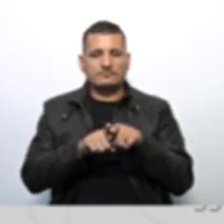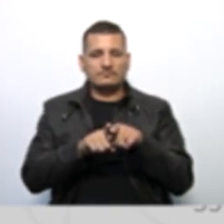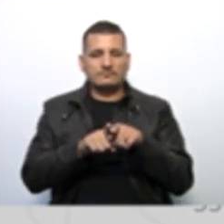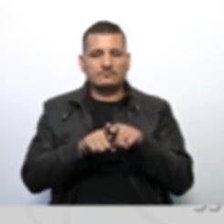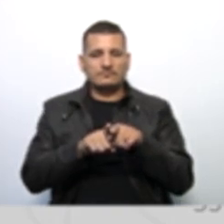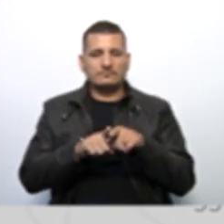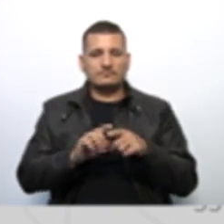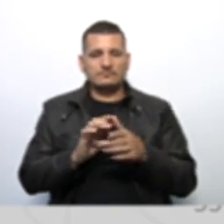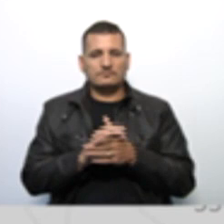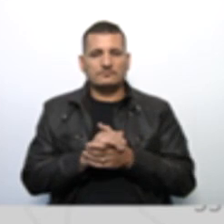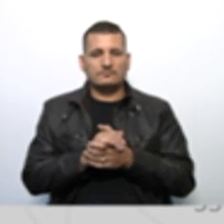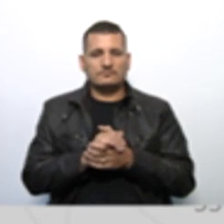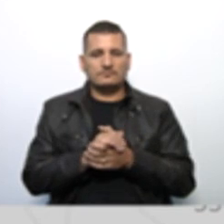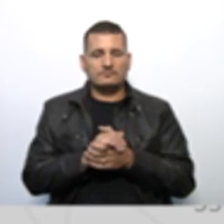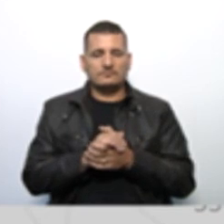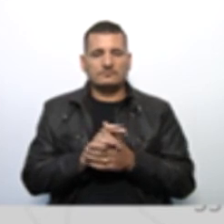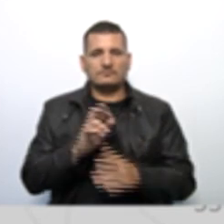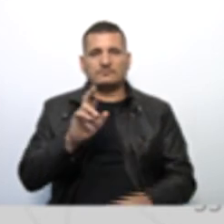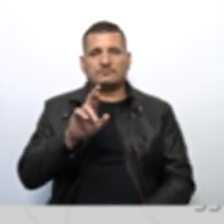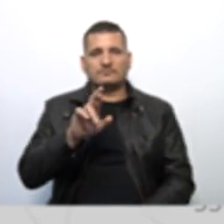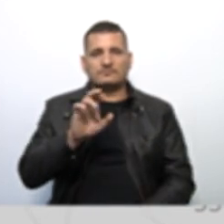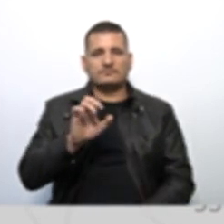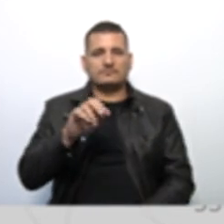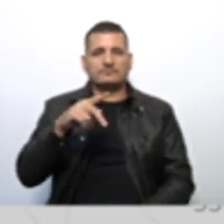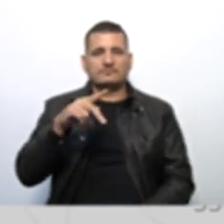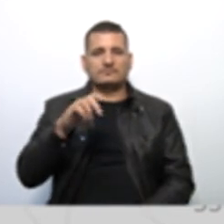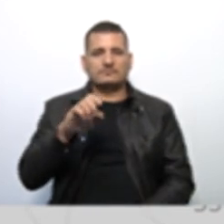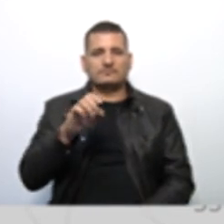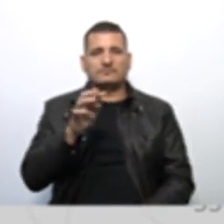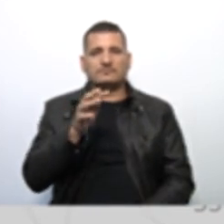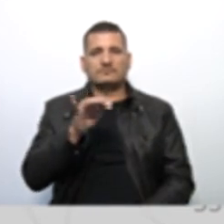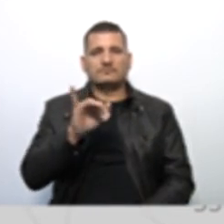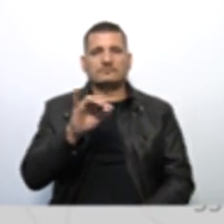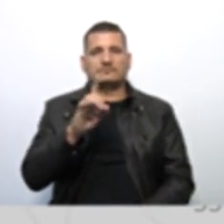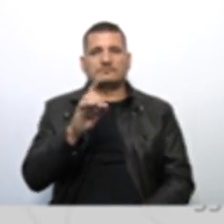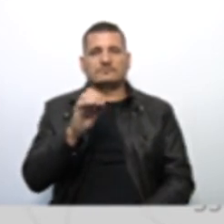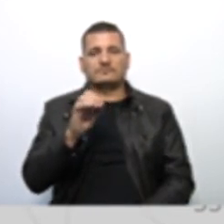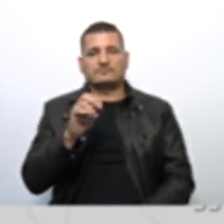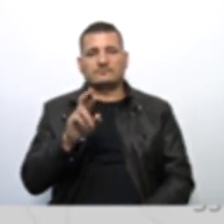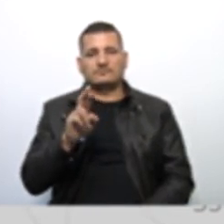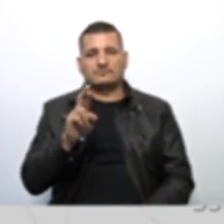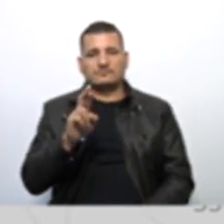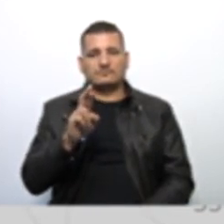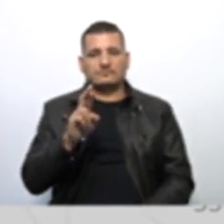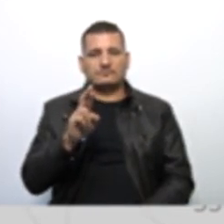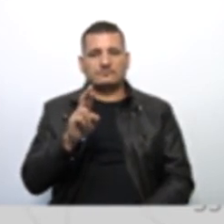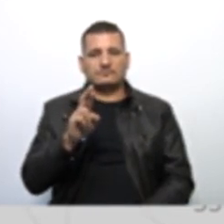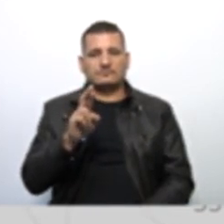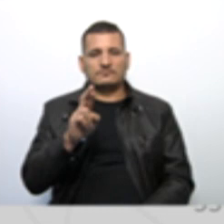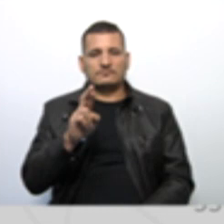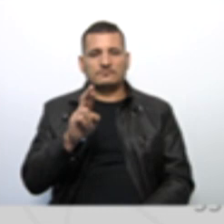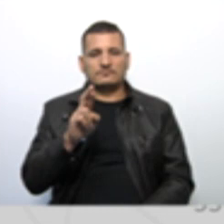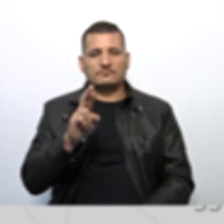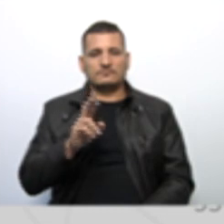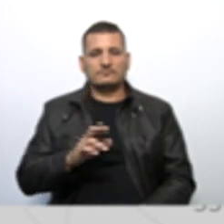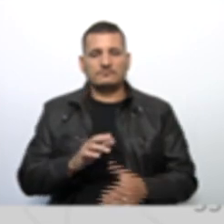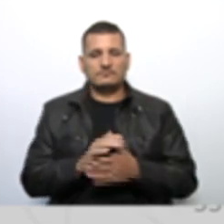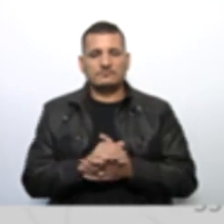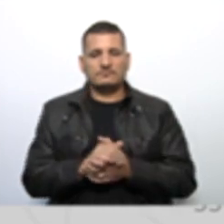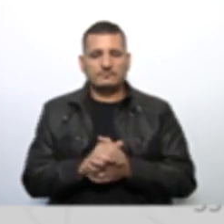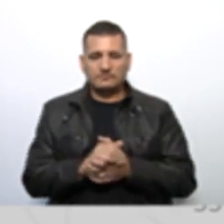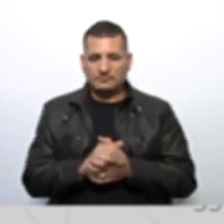ligando? Um repetidor, pessoal. Então, entre uma conexão, uma estação e